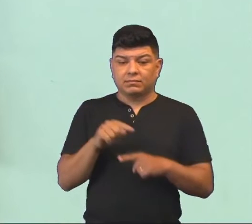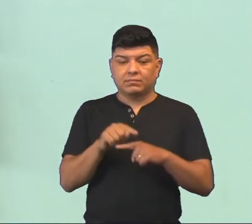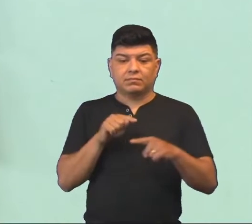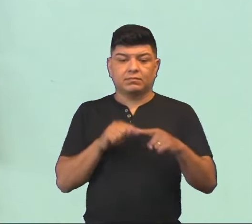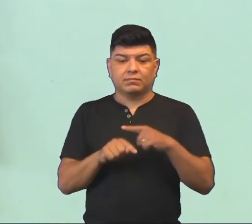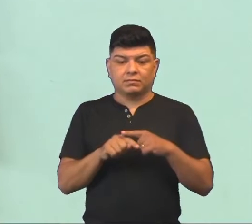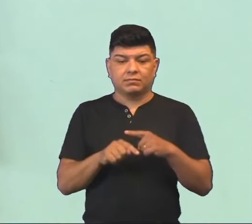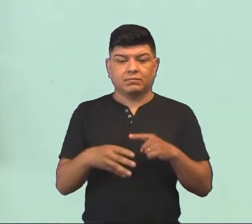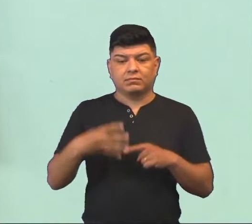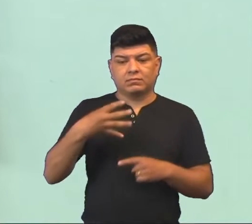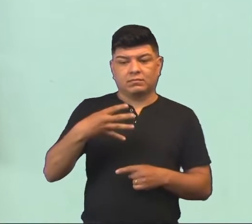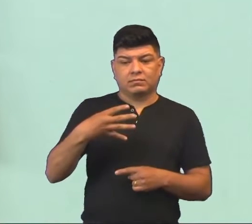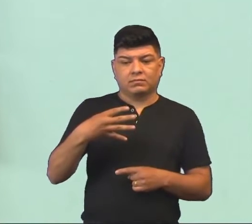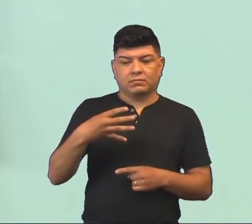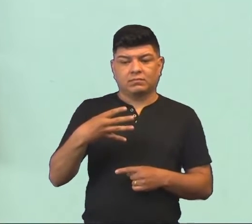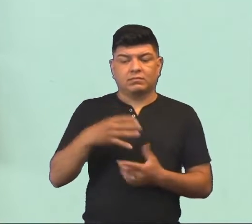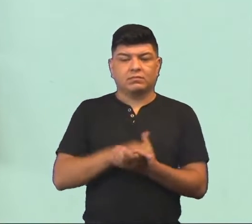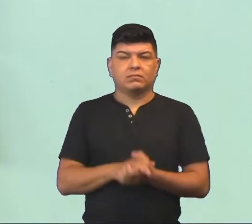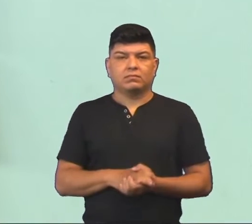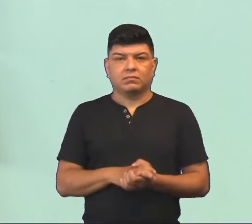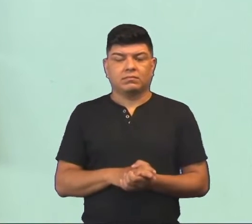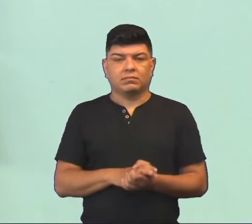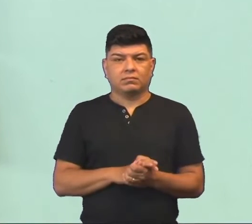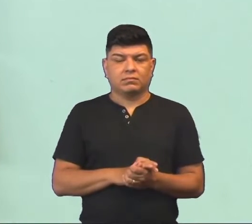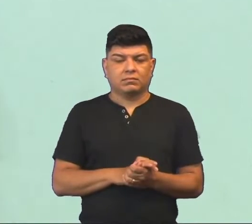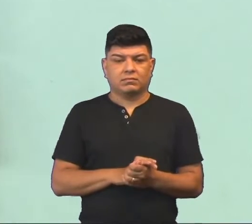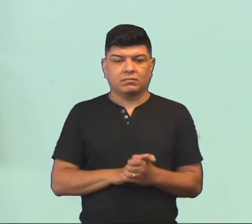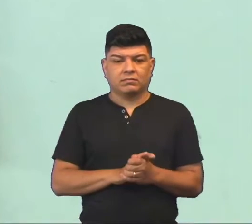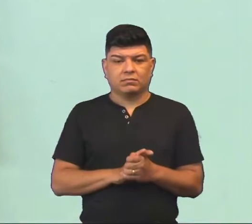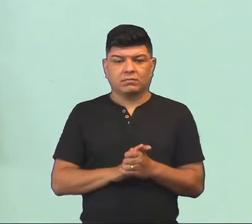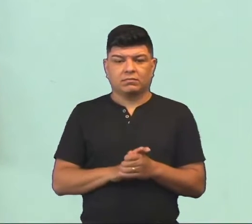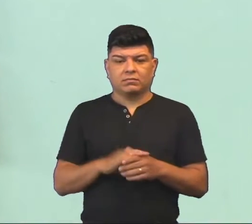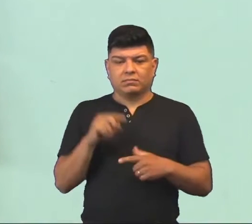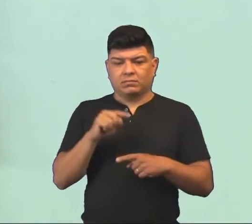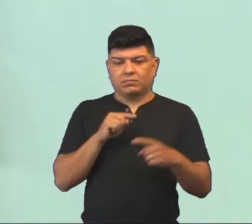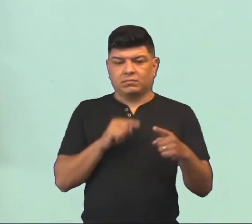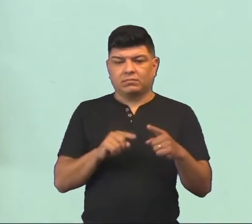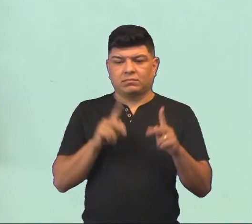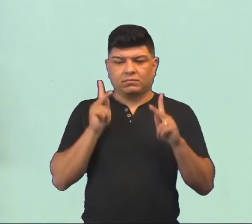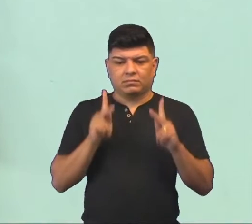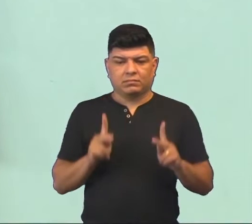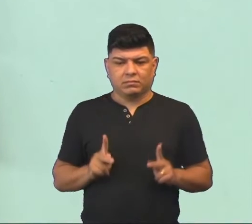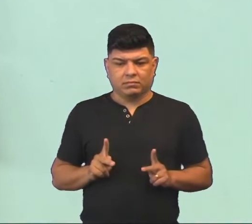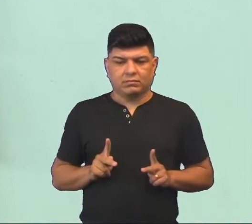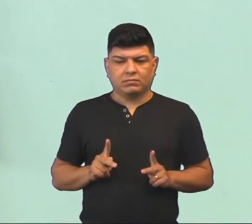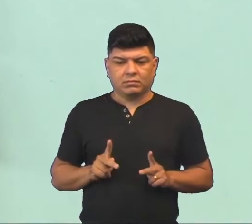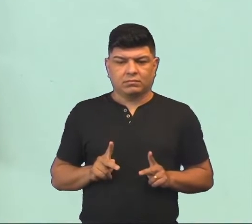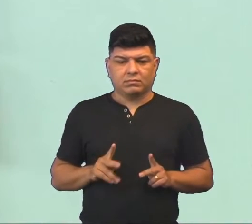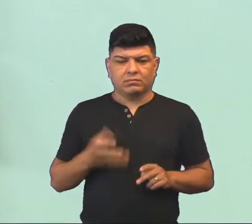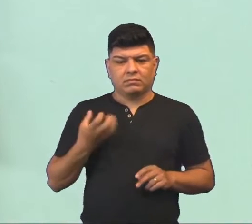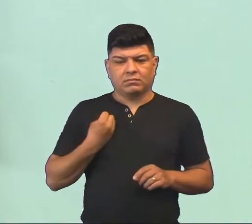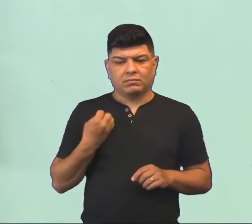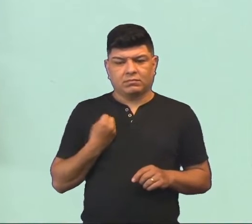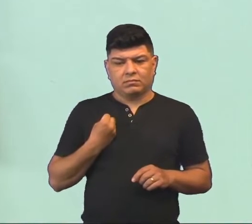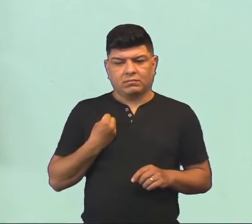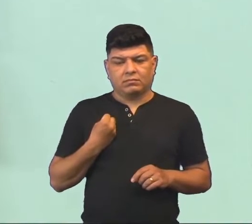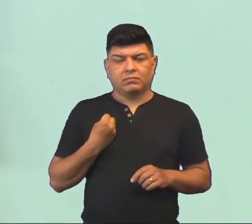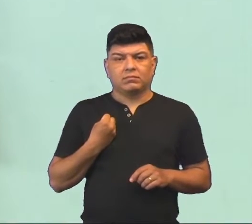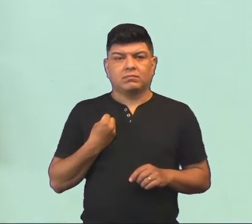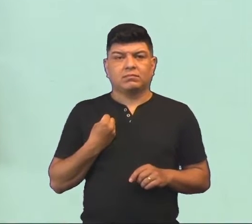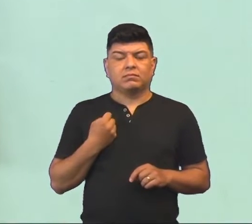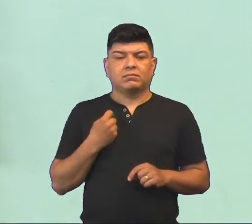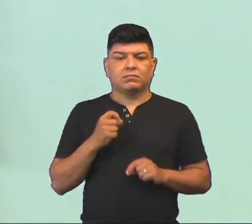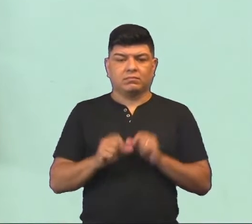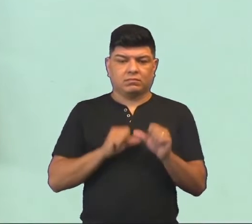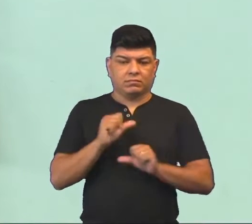dividido em 4 partes do inteiro, tá? E nessa divisão, as posições desses números, elas vão